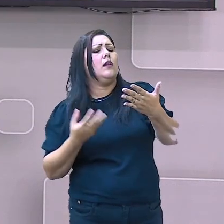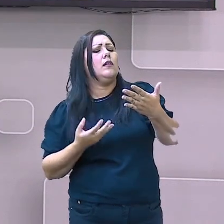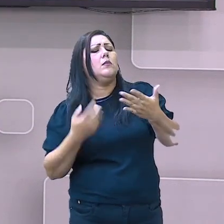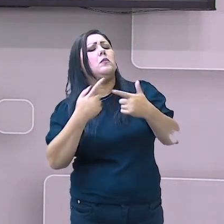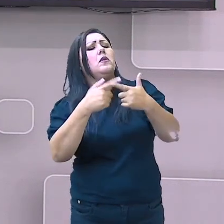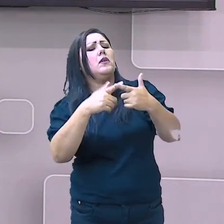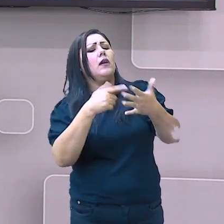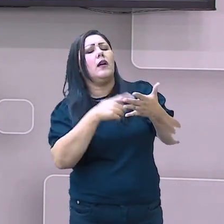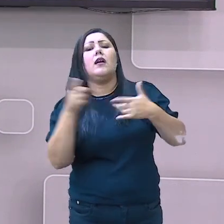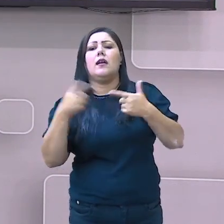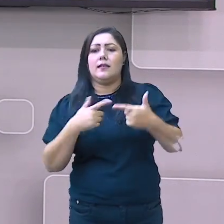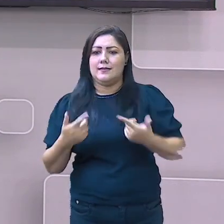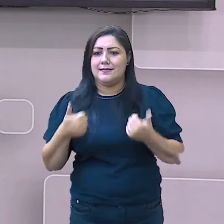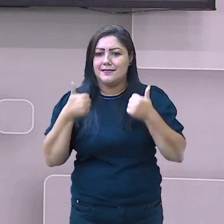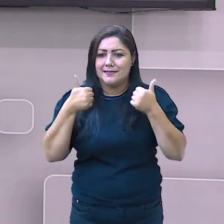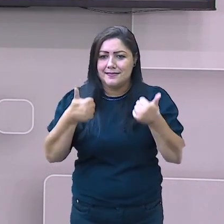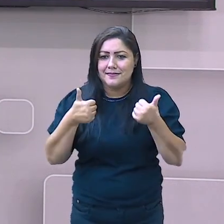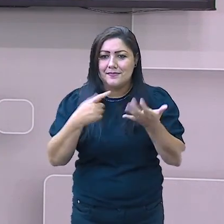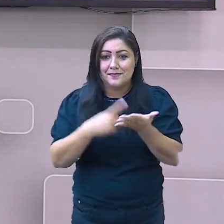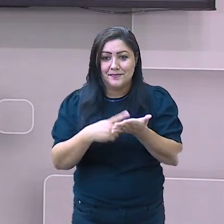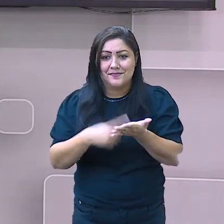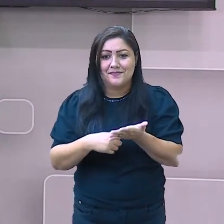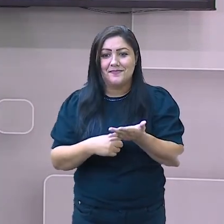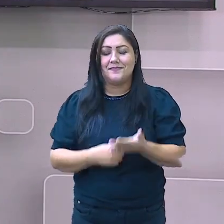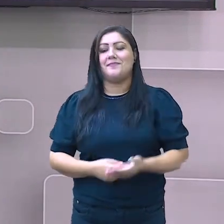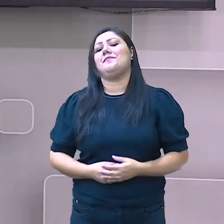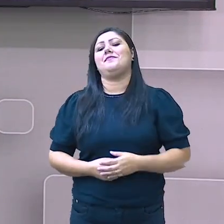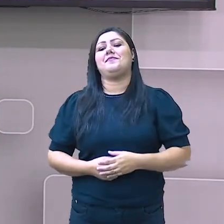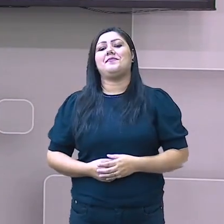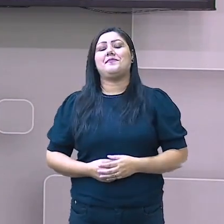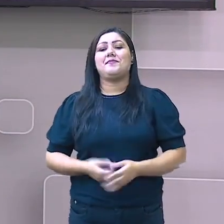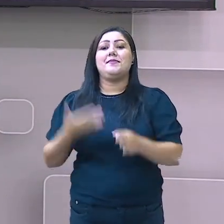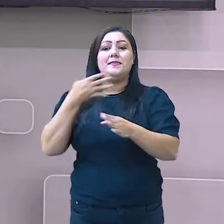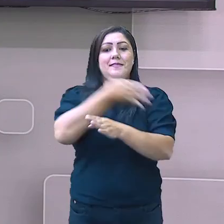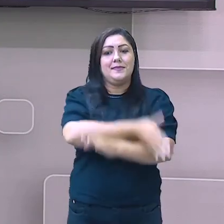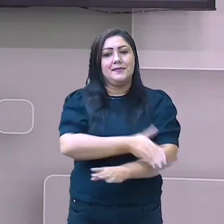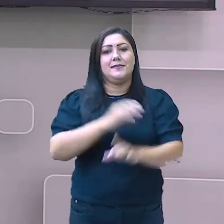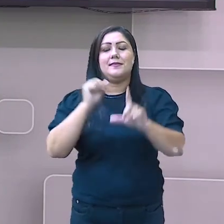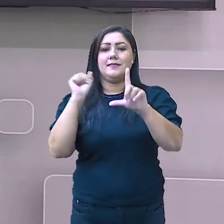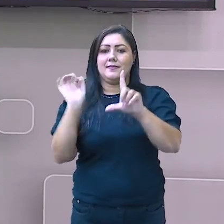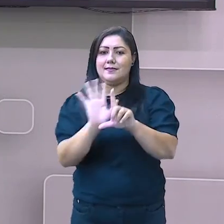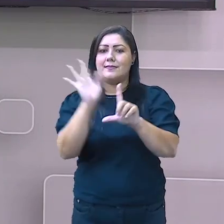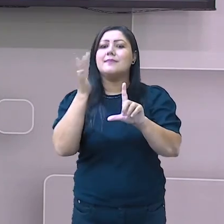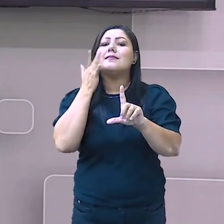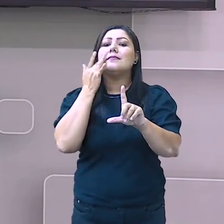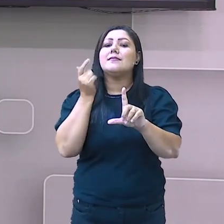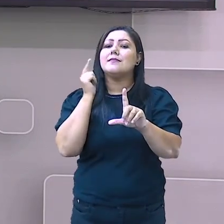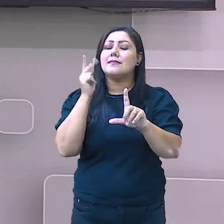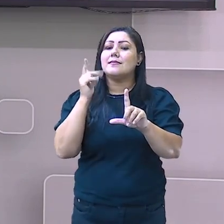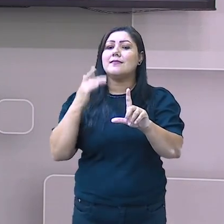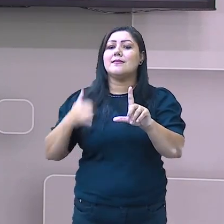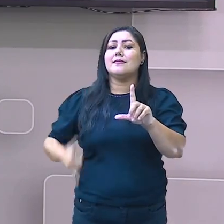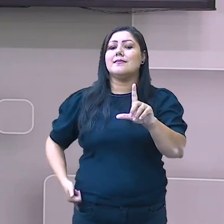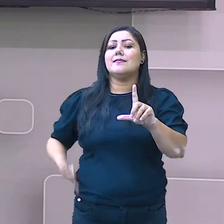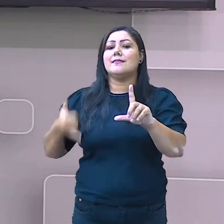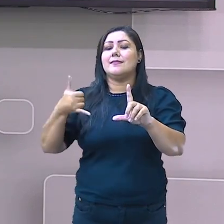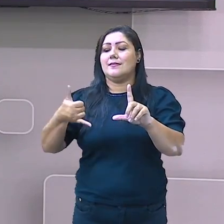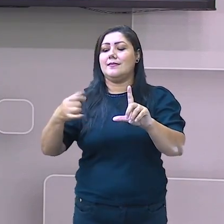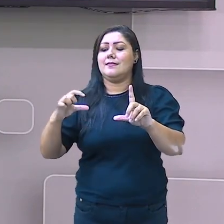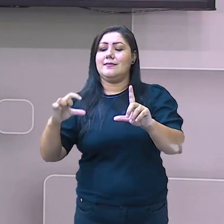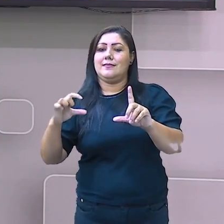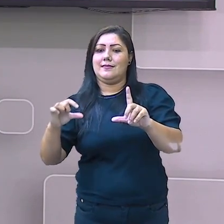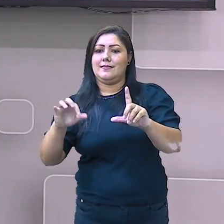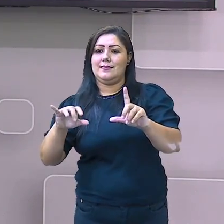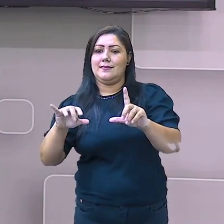questão. Combinado? Para acessar a nossa plataforma SMED-GV, aponte a câmera do seu celular aqui,